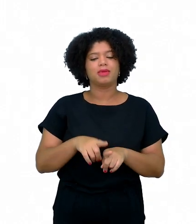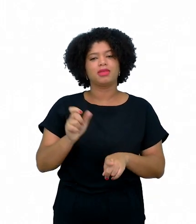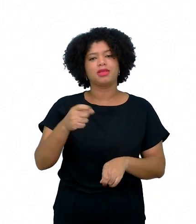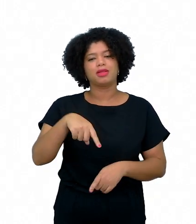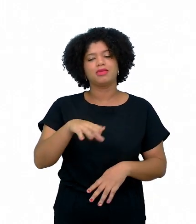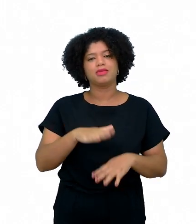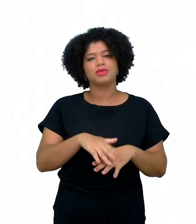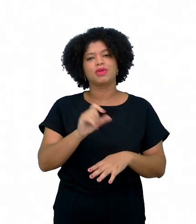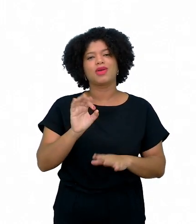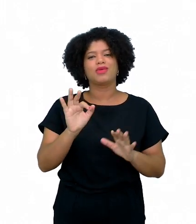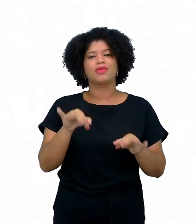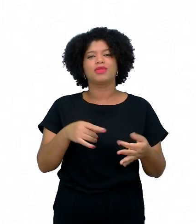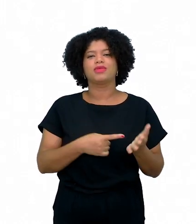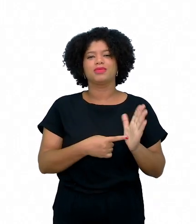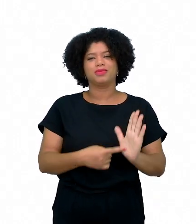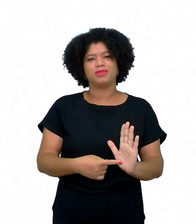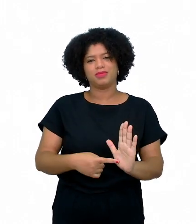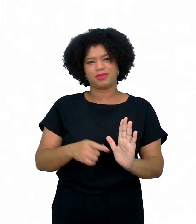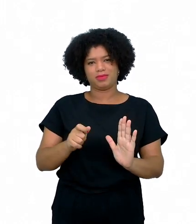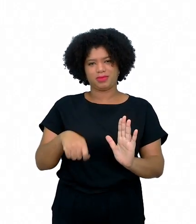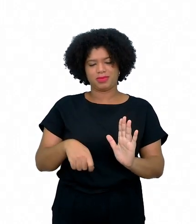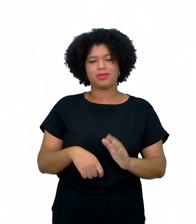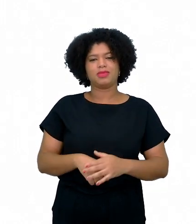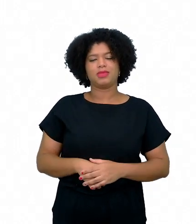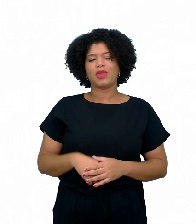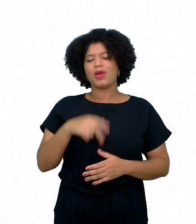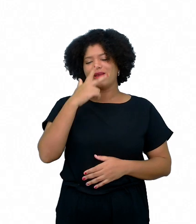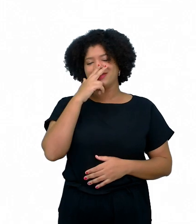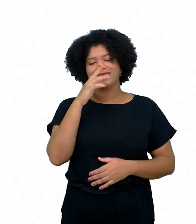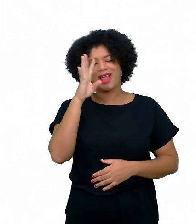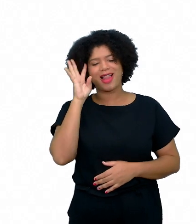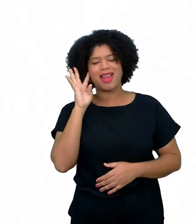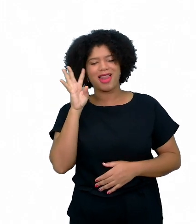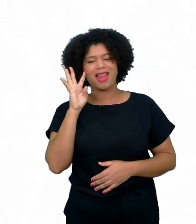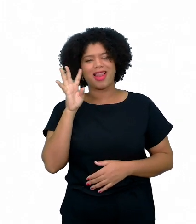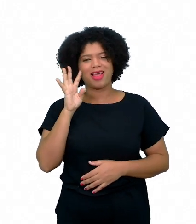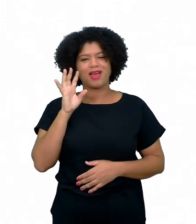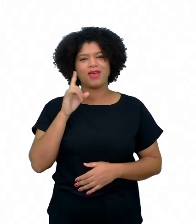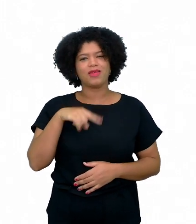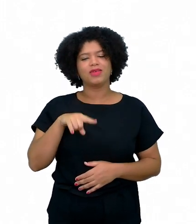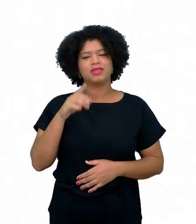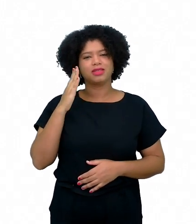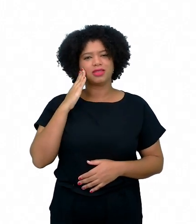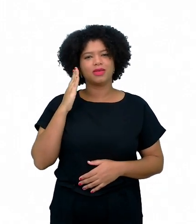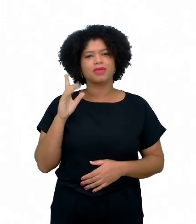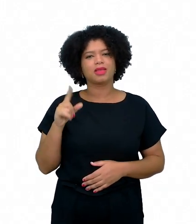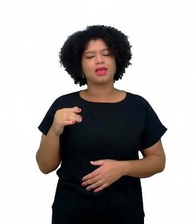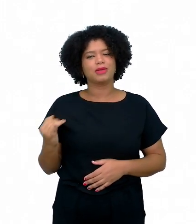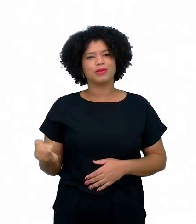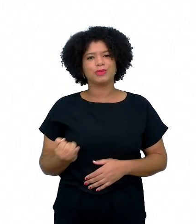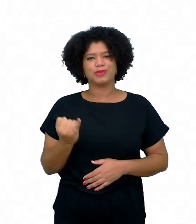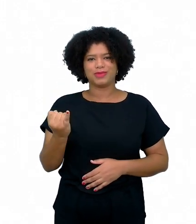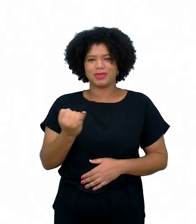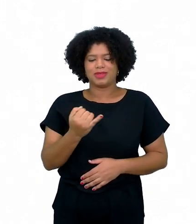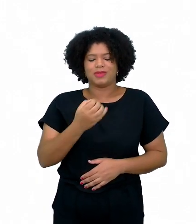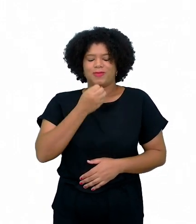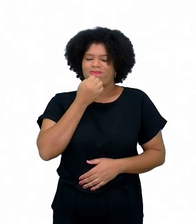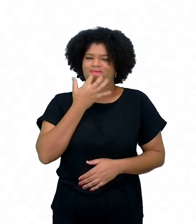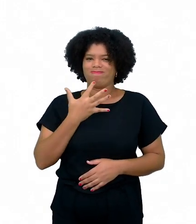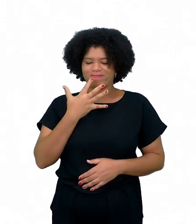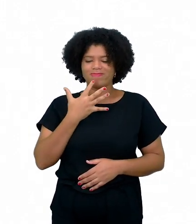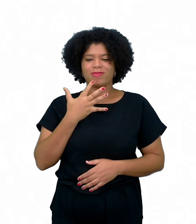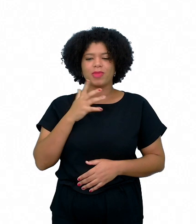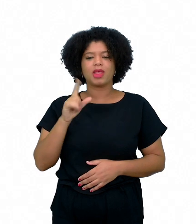apresentação final. Eu acho que é aí que é bacana, professores, né? Que vocês sabem o quanto isso é gratificante, quando